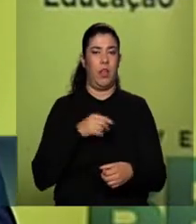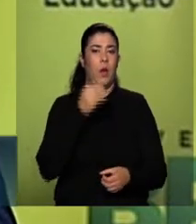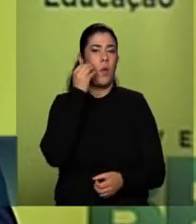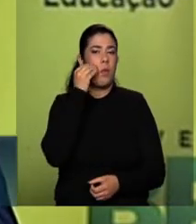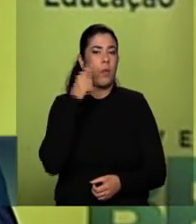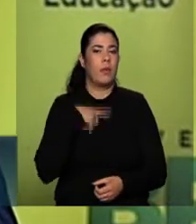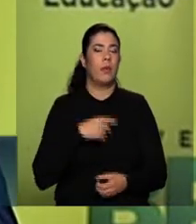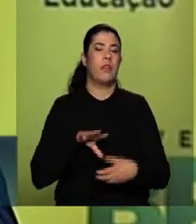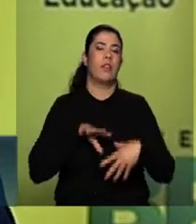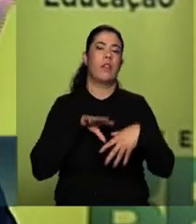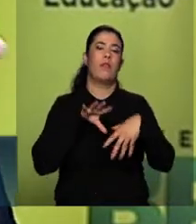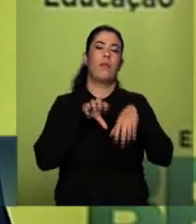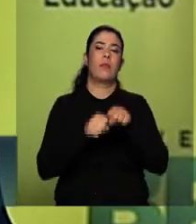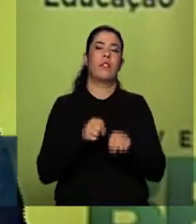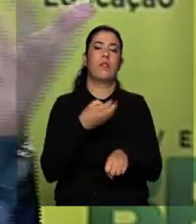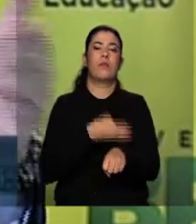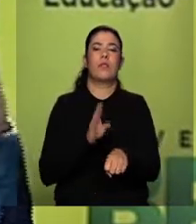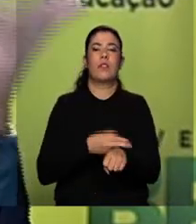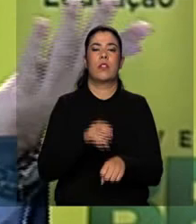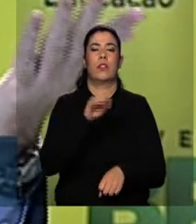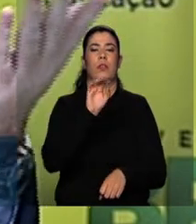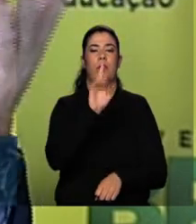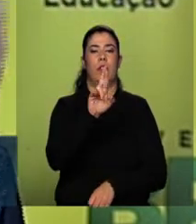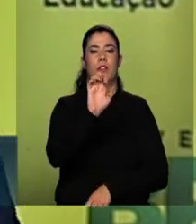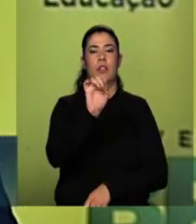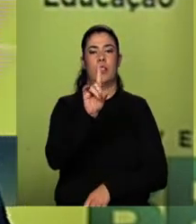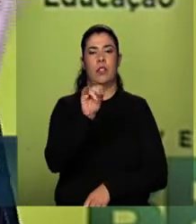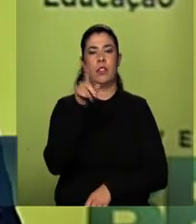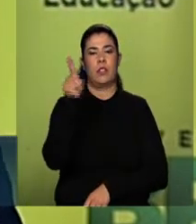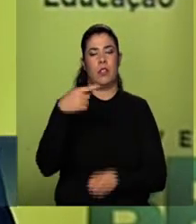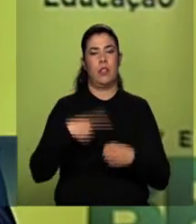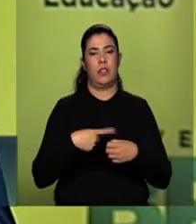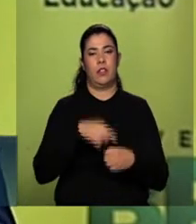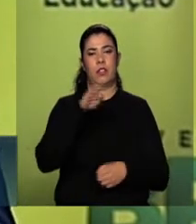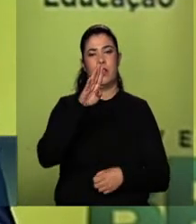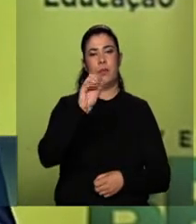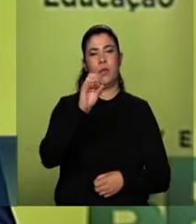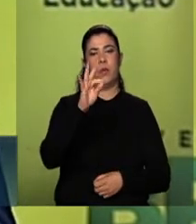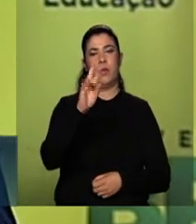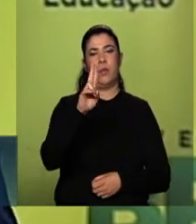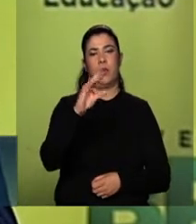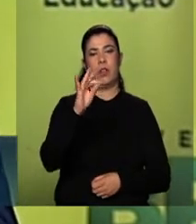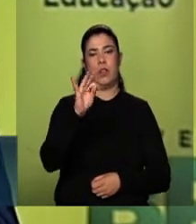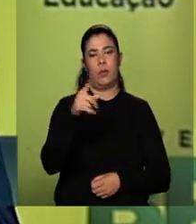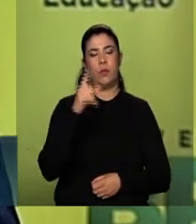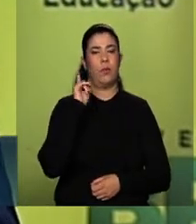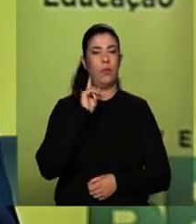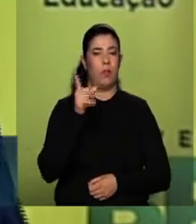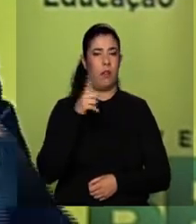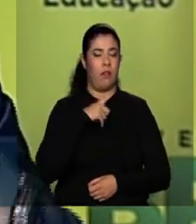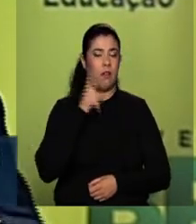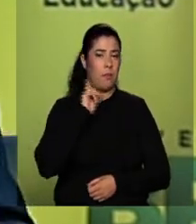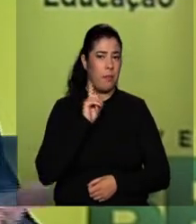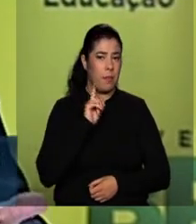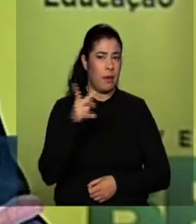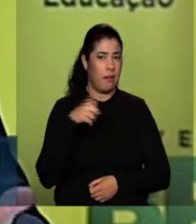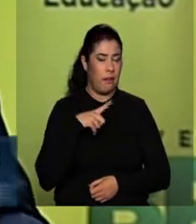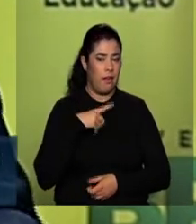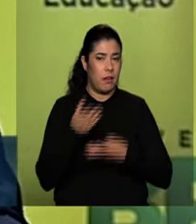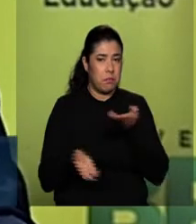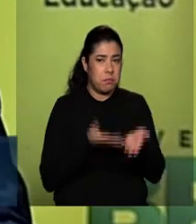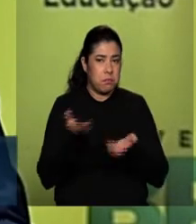residência em Botucatu, uma cidade hoje com quase 180 mil habitantes, onde tem uma universidade estadual pública. Uma parte da minha